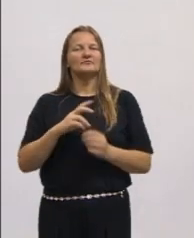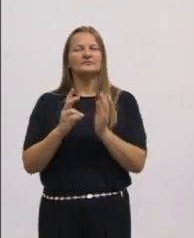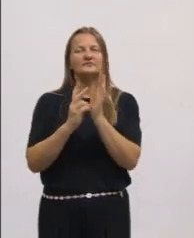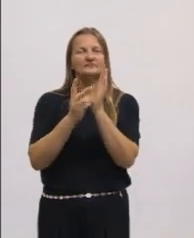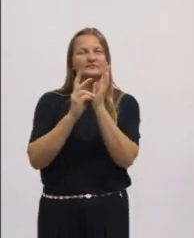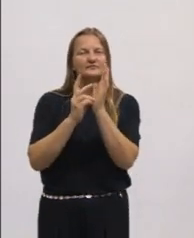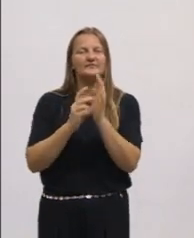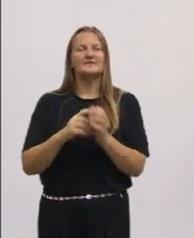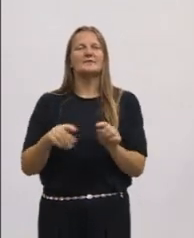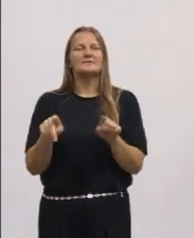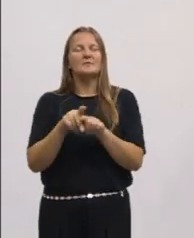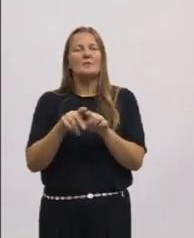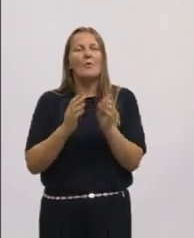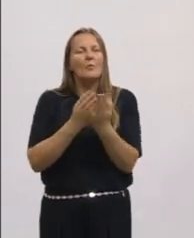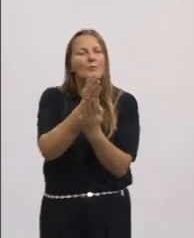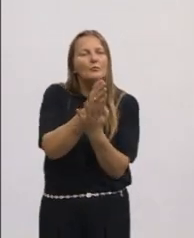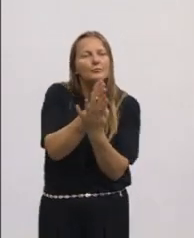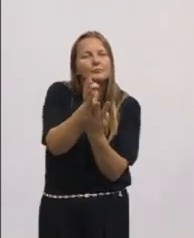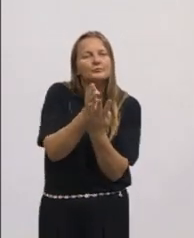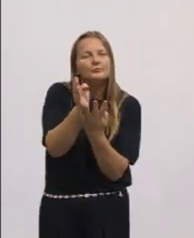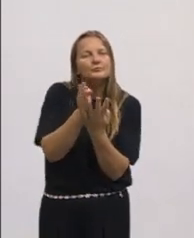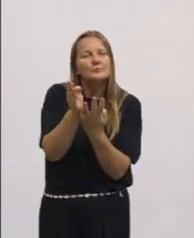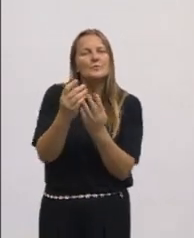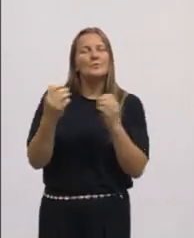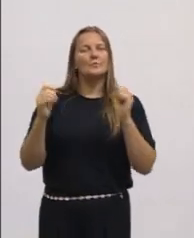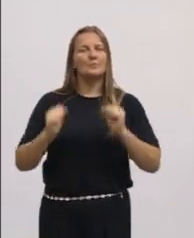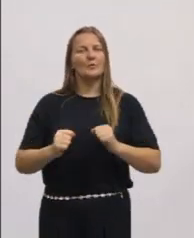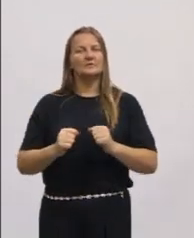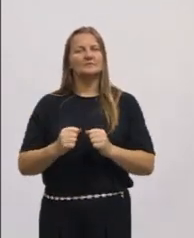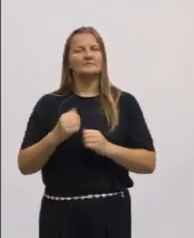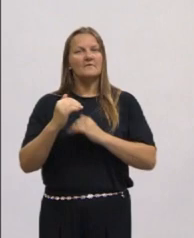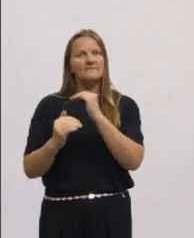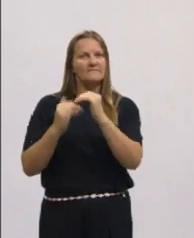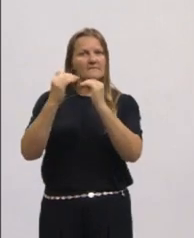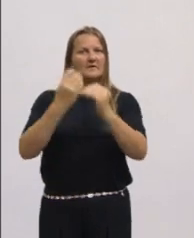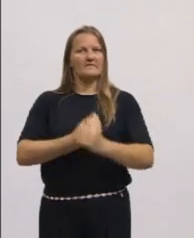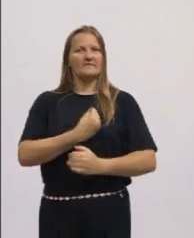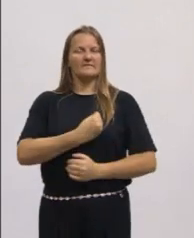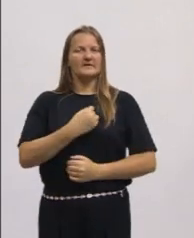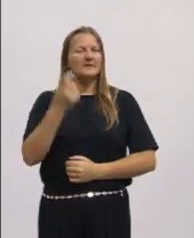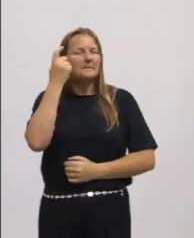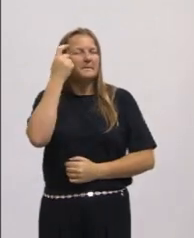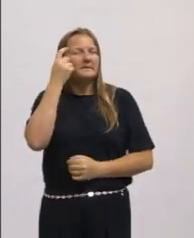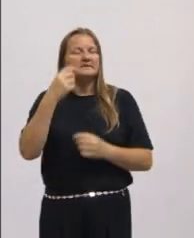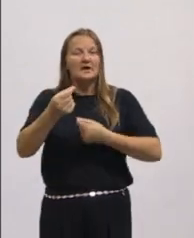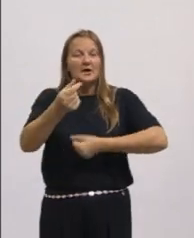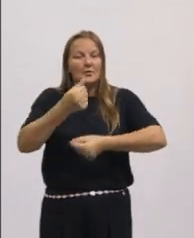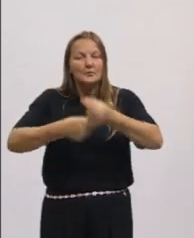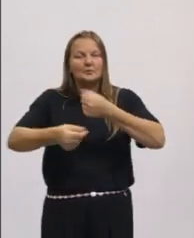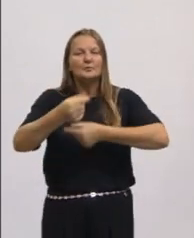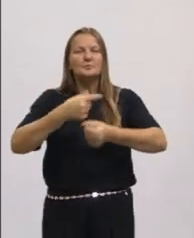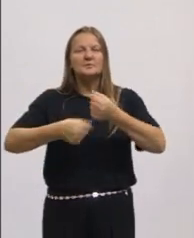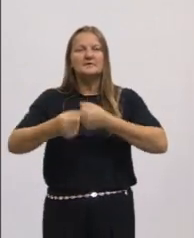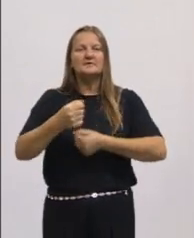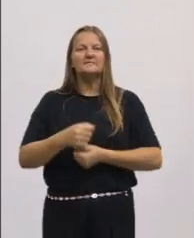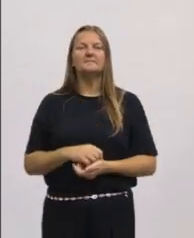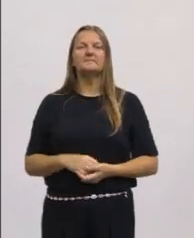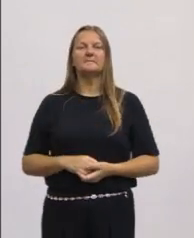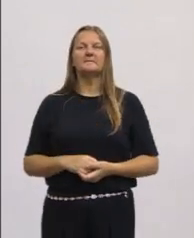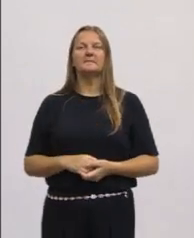alternativas para eles né de como é que eles podem sobreviver como é que eles podem repensar essa economia e se a gente pensar